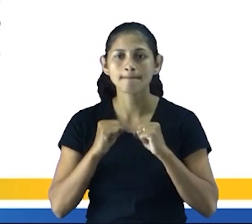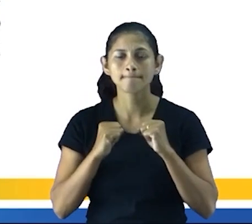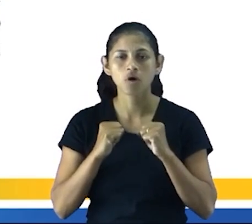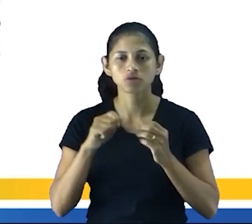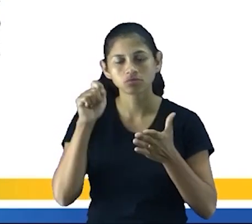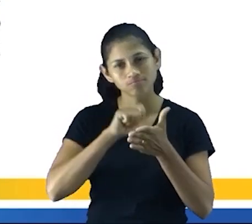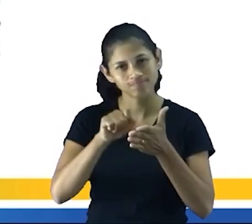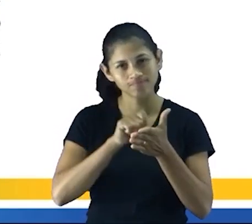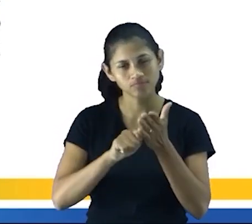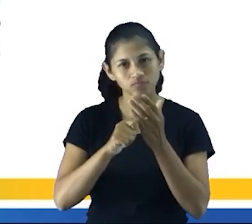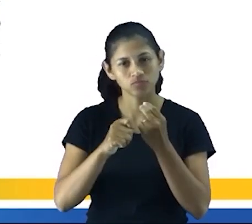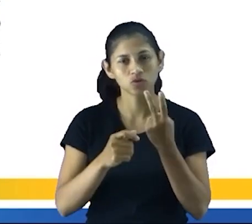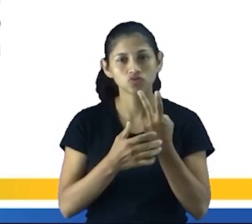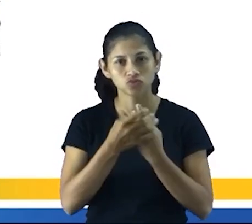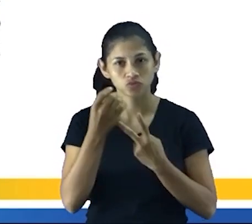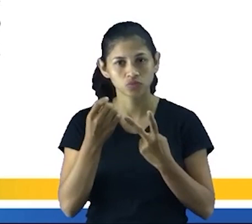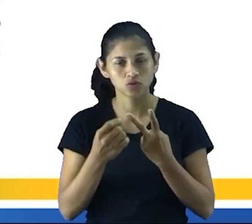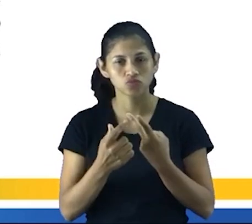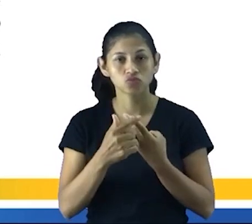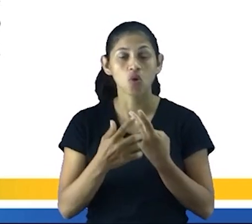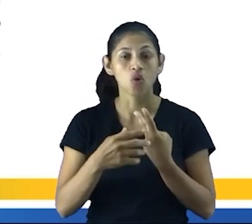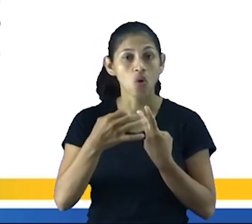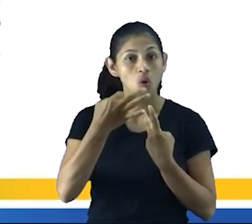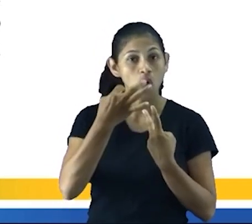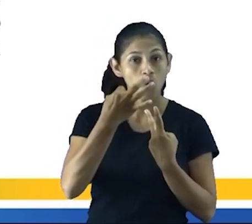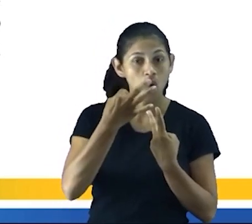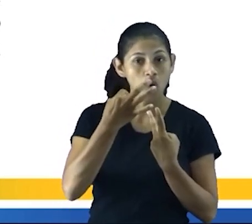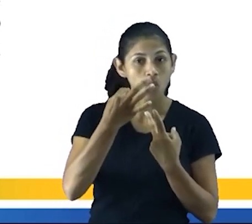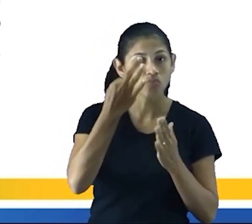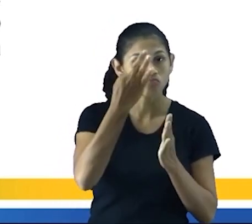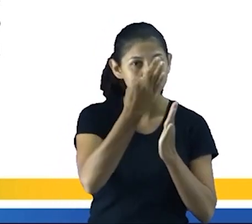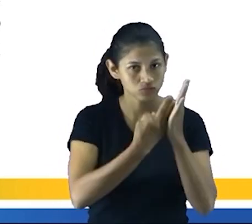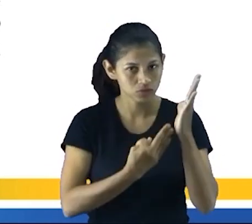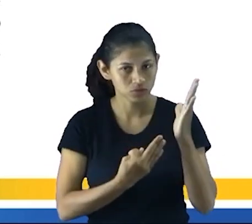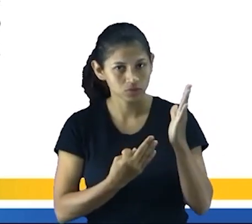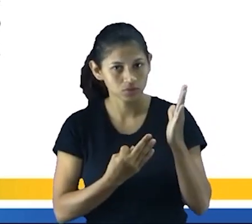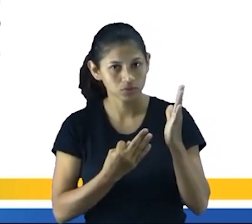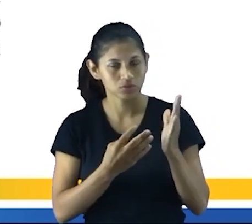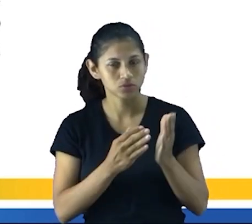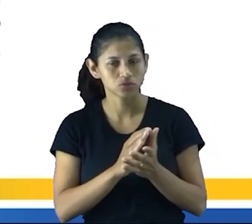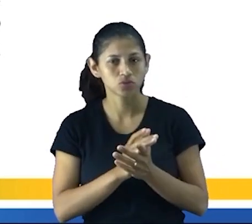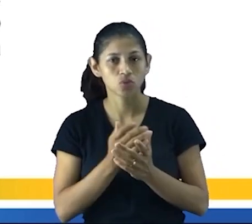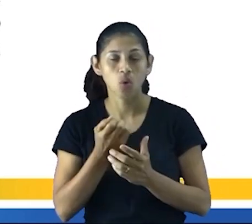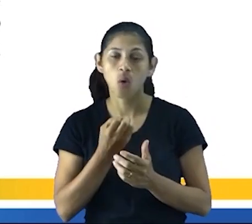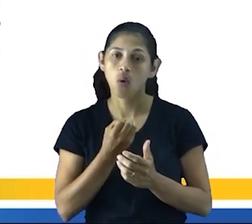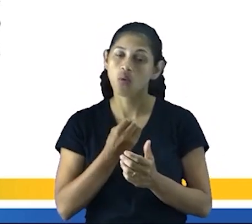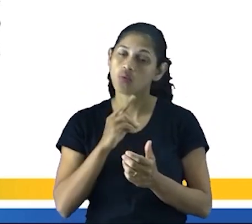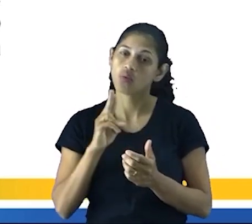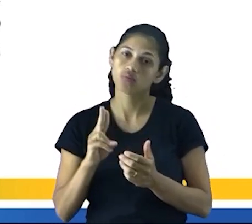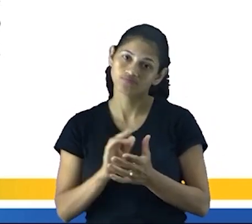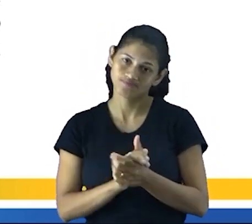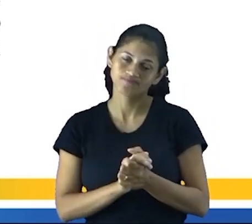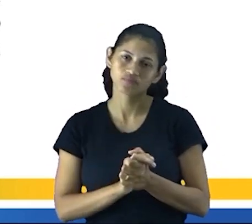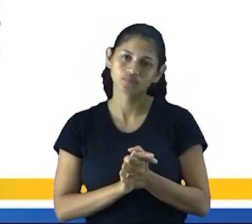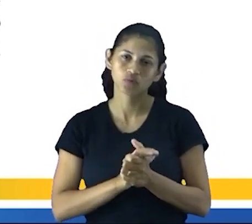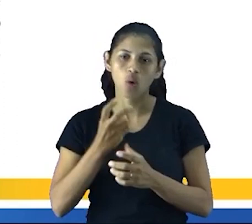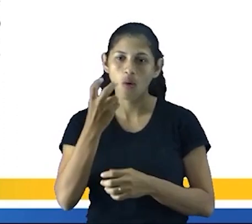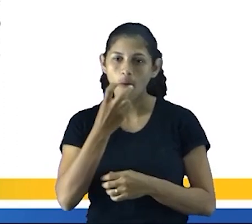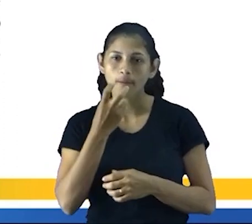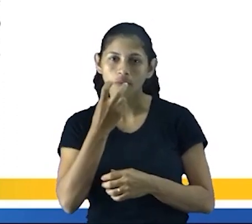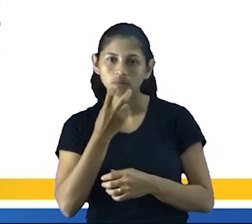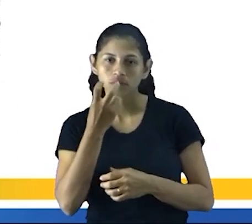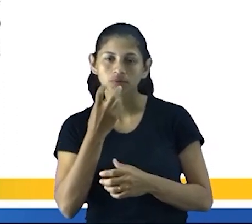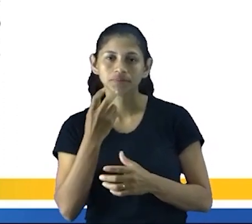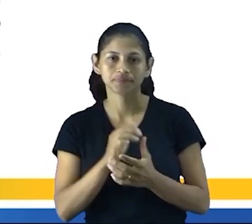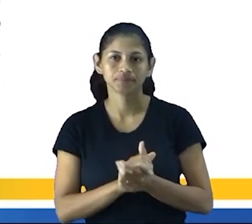maneiras, através de um texto, né, textualmente, ou oralmente através da fala, tá bom? Para entender melhor, né, vamos